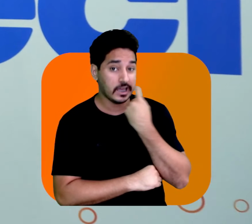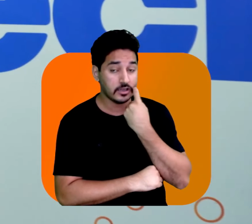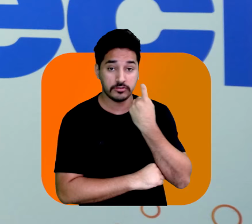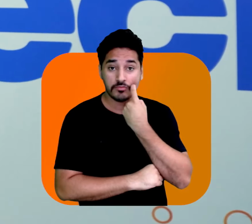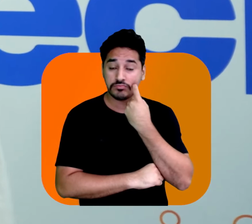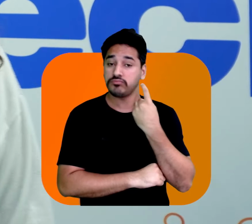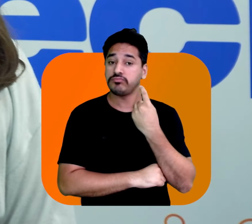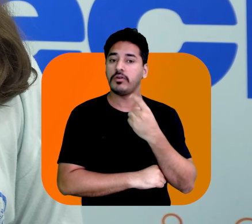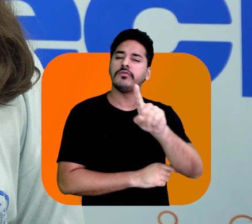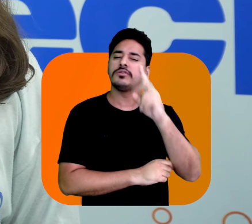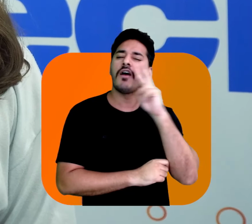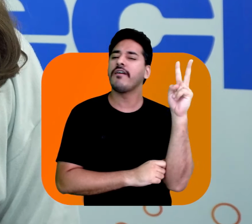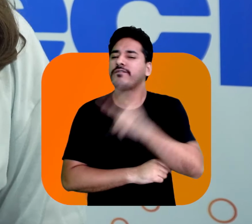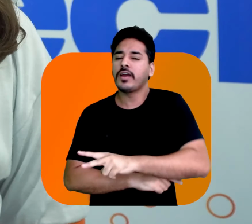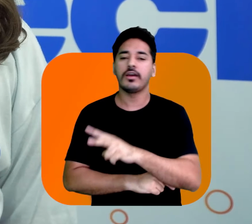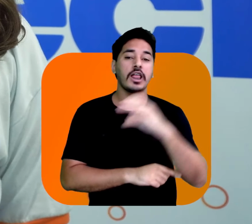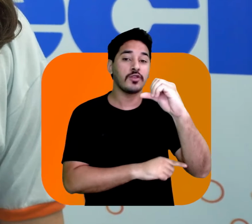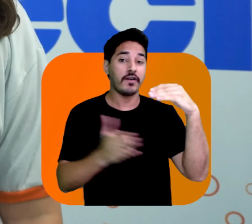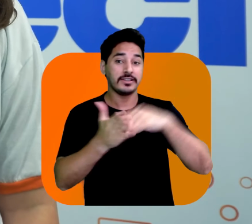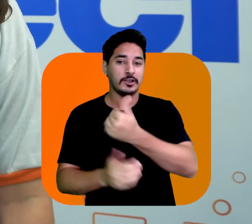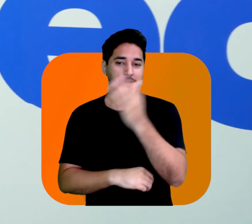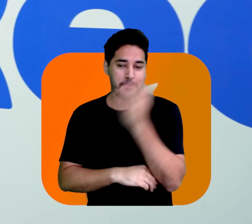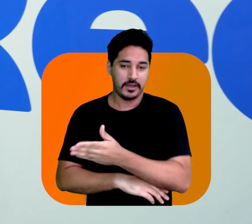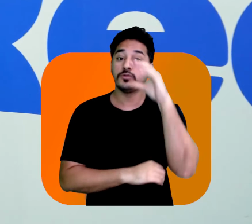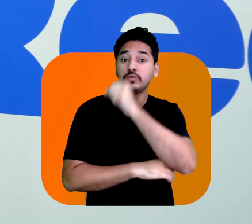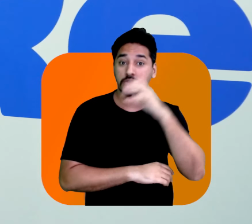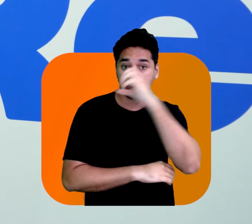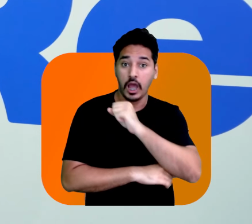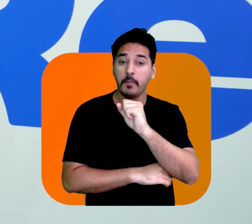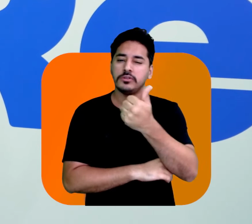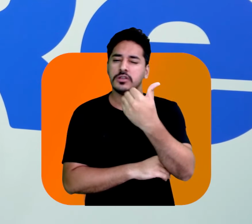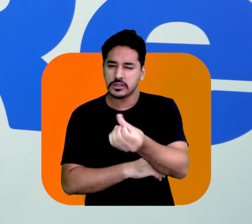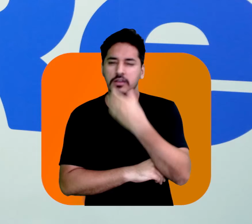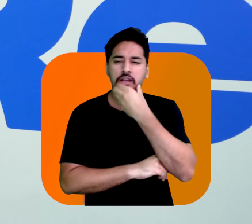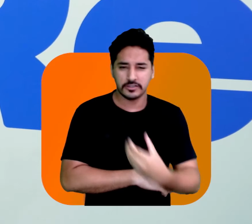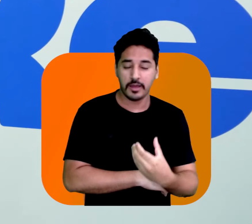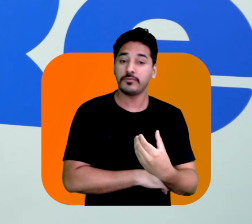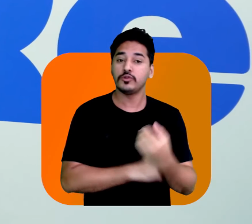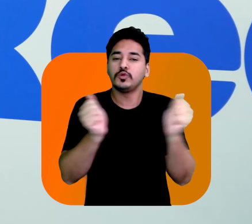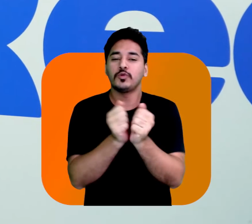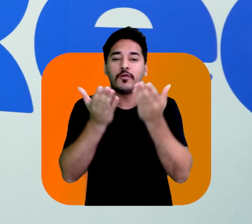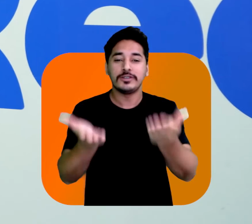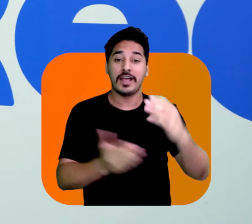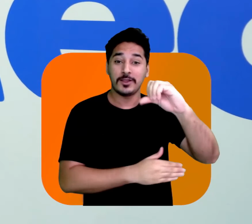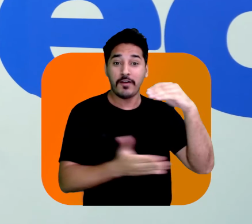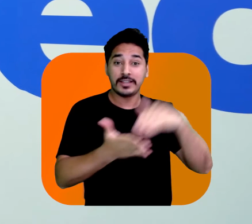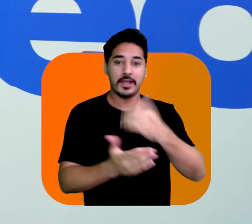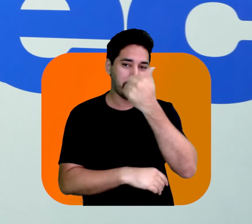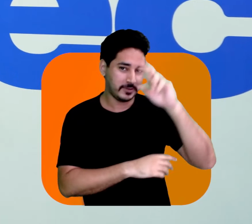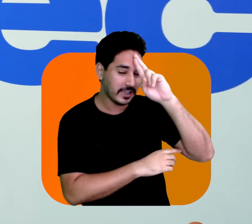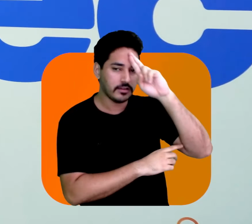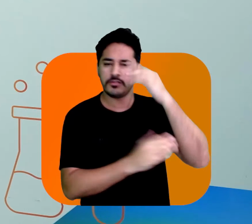dia 5 de dezembro, nos acompanhe das 9h às 11h30. E no sábado, dia 16 de dezembro, estaremos com você das